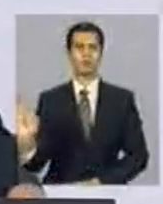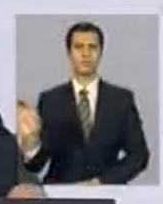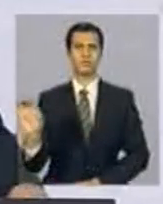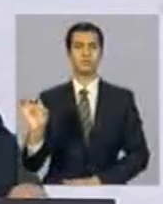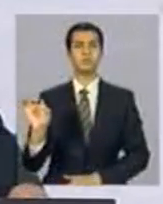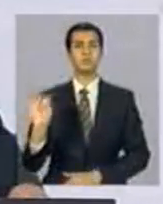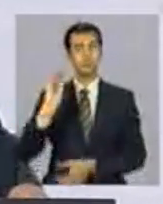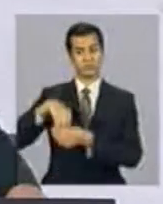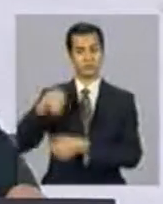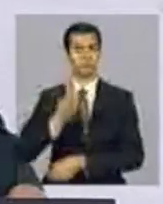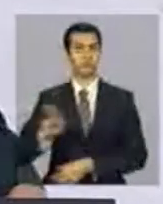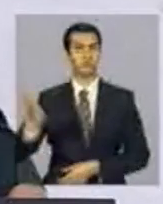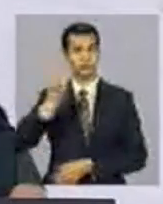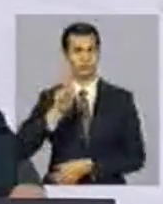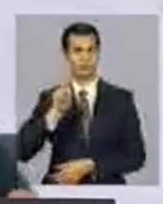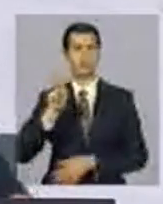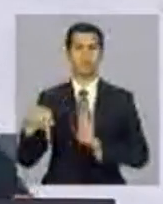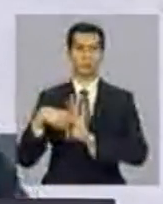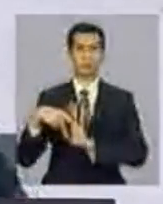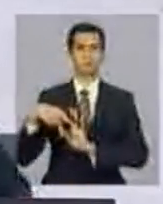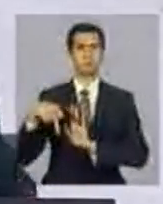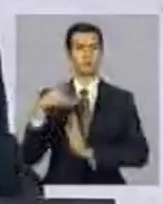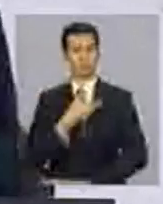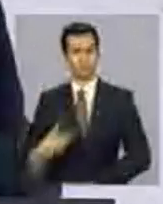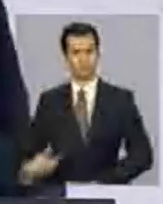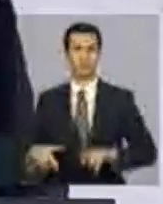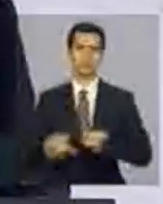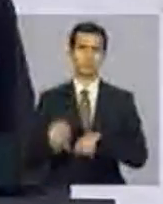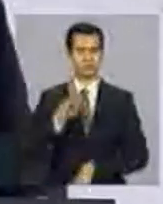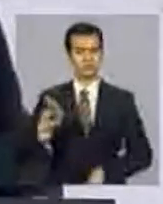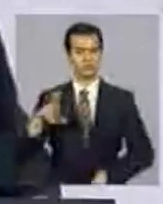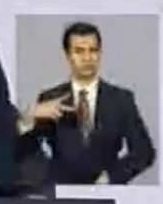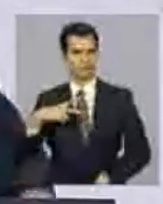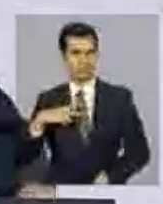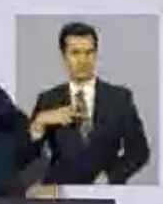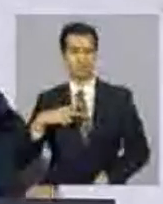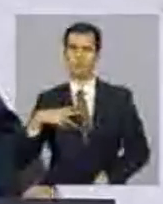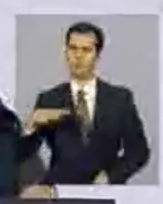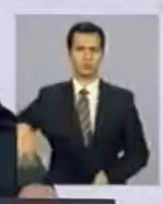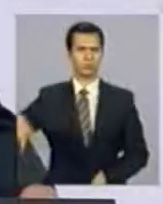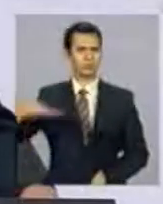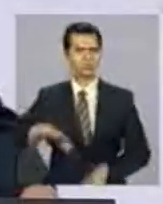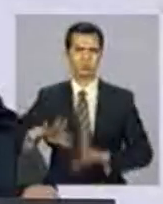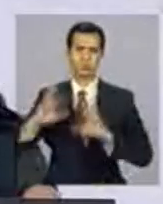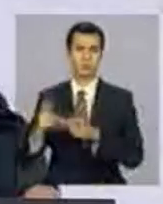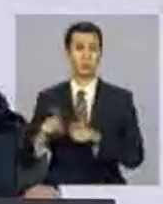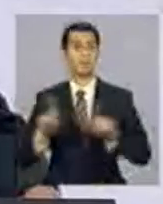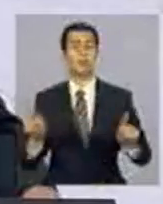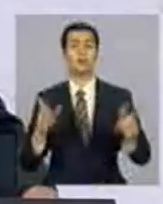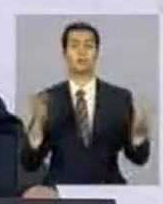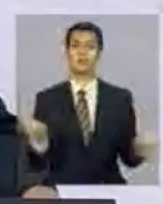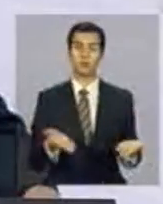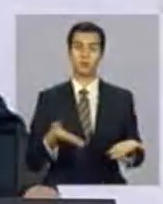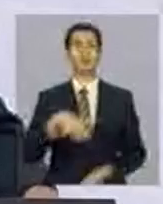pelas nossas universidades públicas e privadas, mas agora também garantindo o acesso